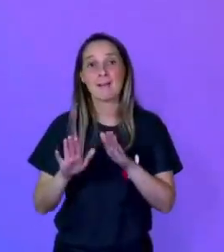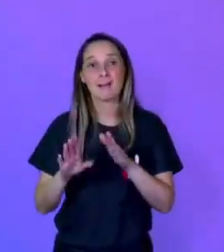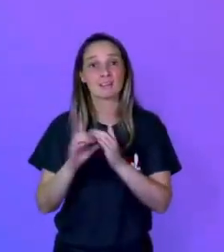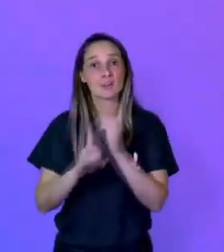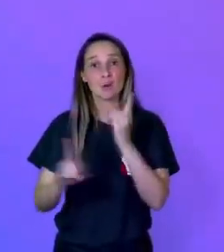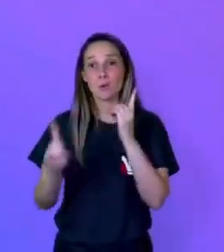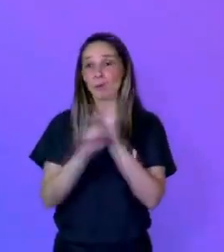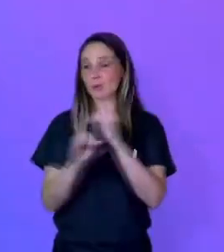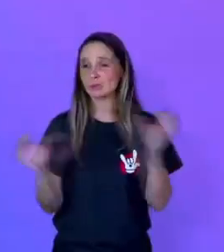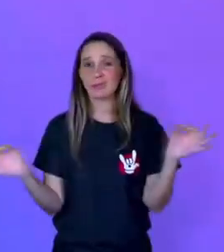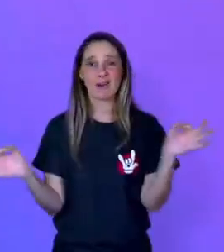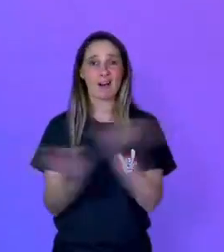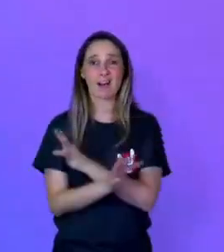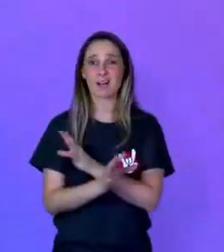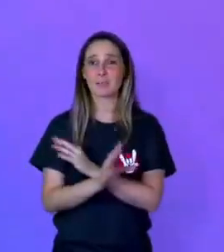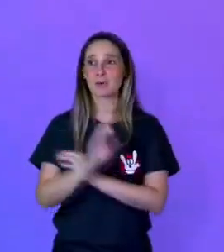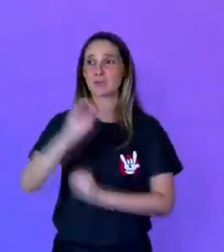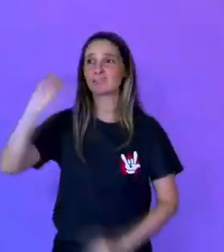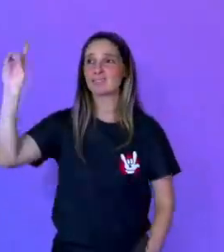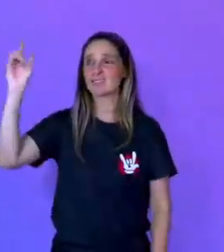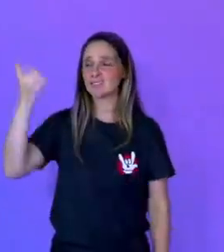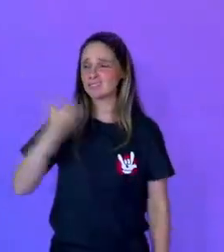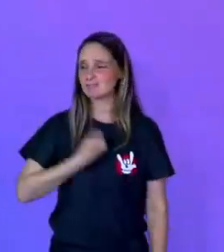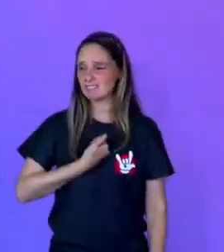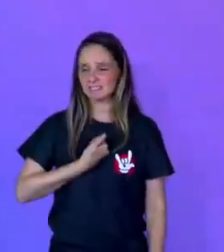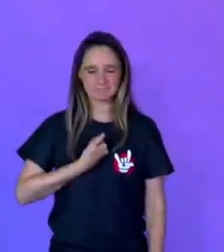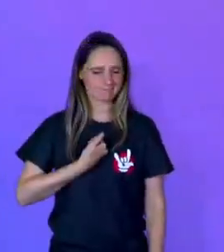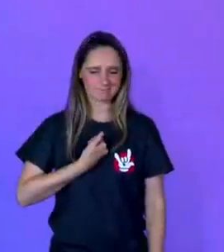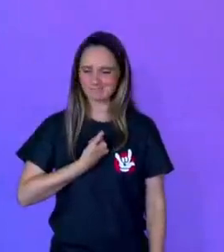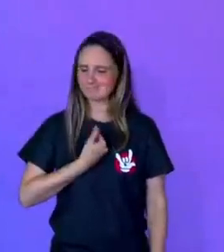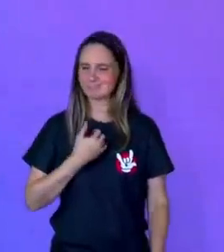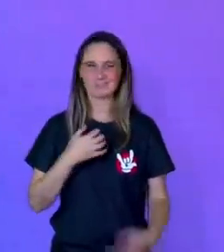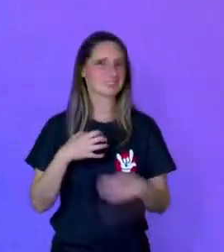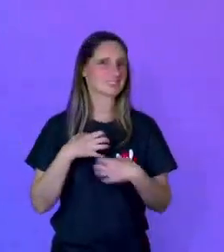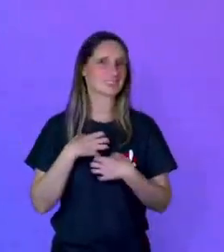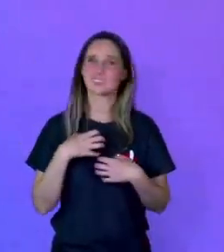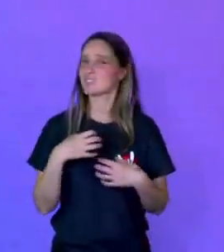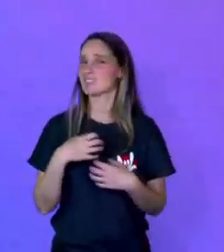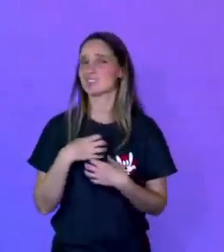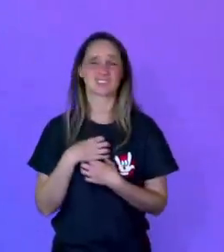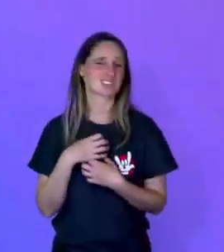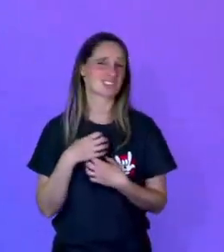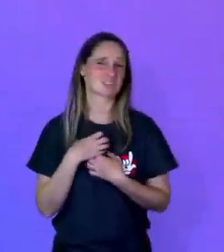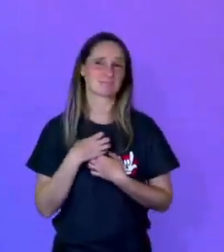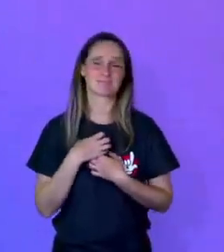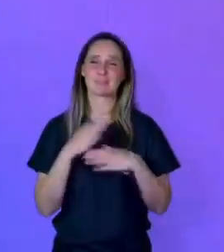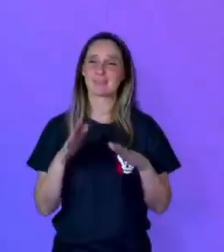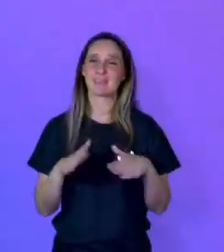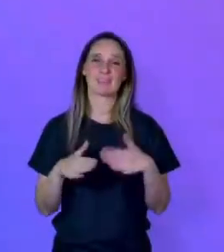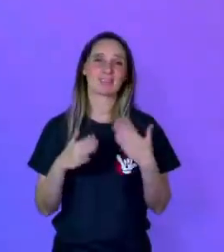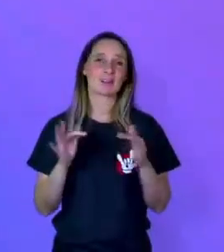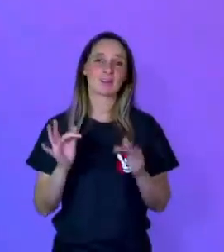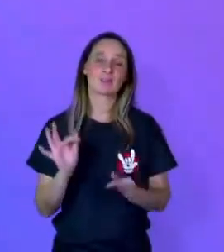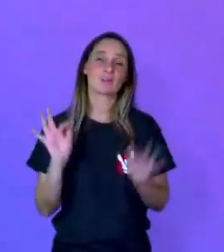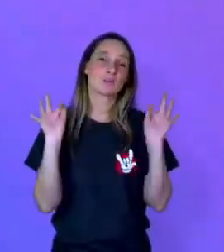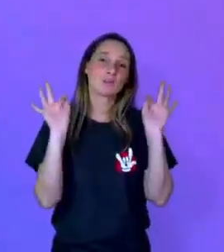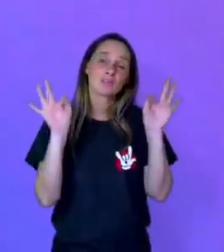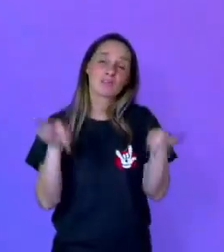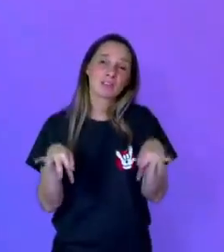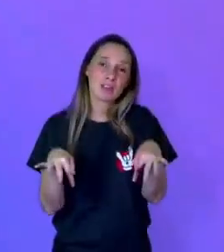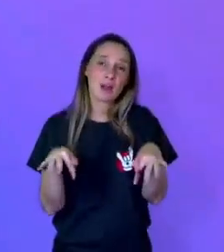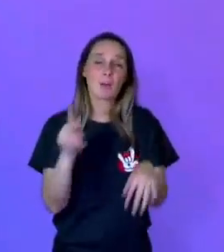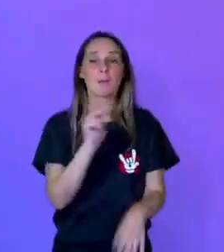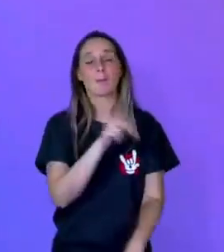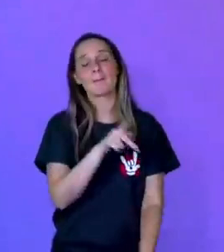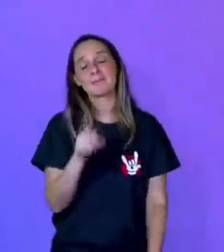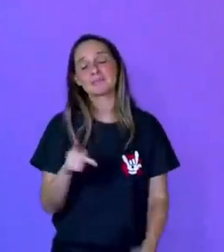conectar com o que estava acontecendo. Minha cabeça estava em parafuso. E no final do culto, o pastor, orando para despedir a